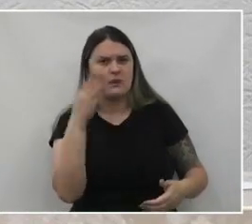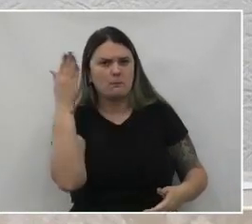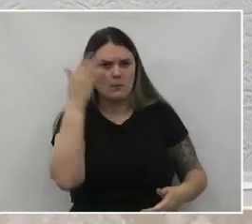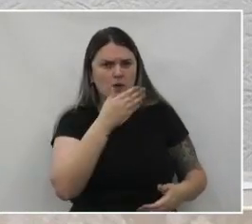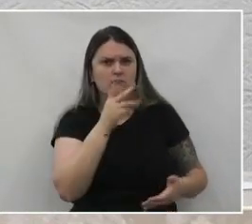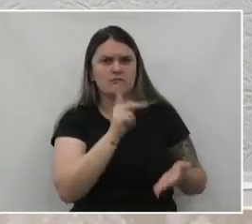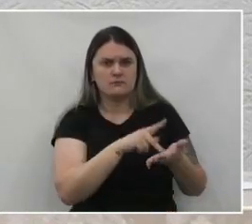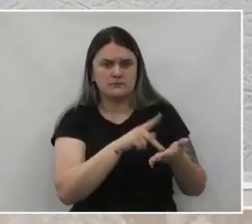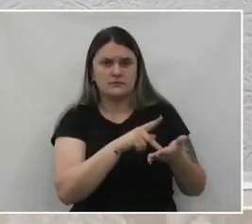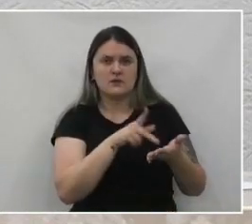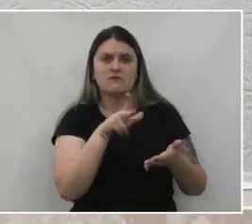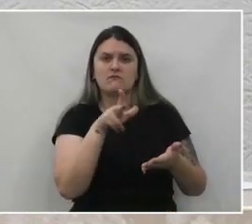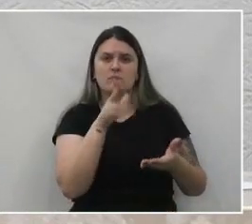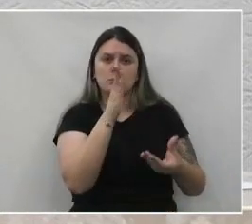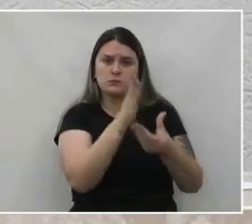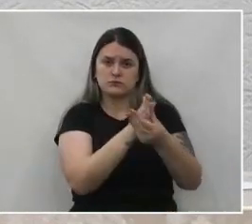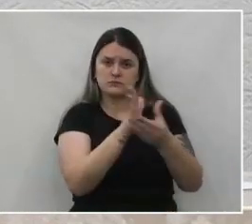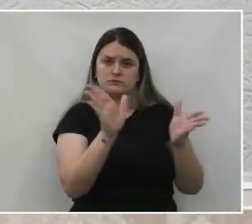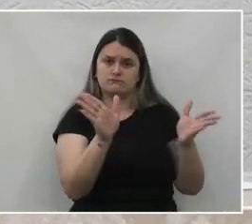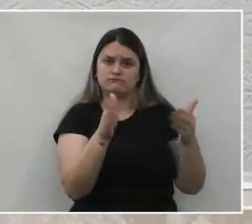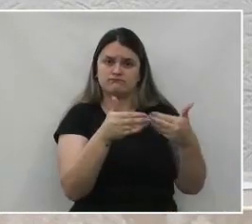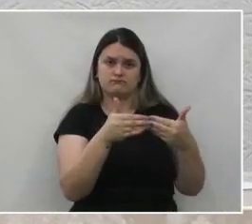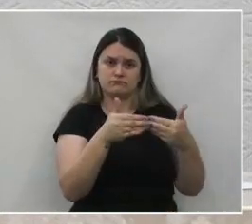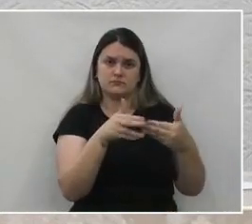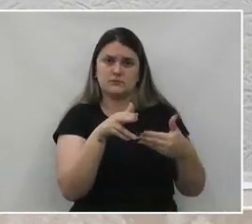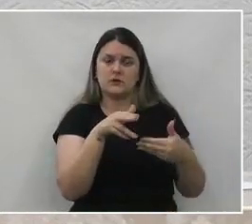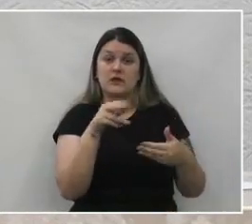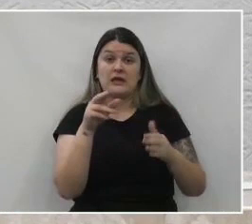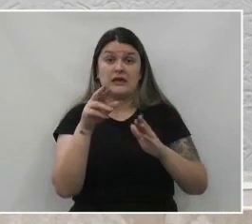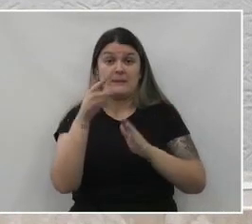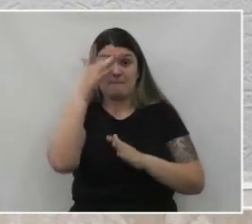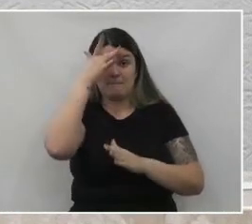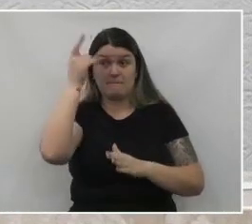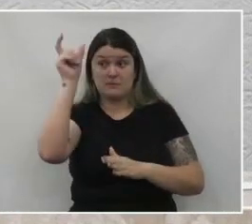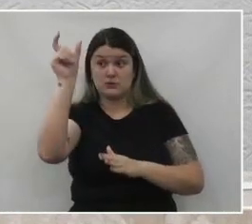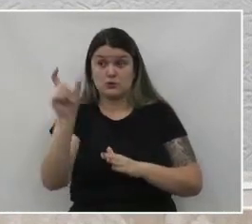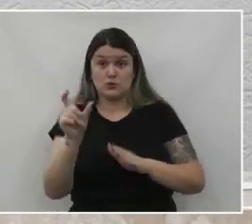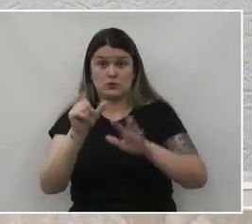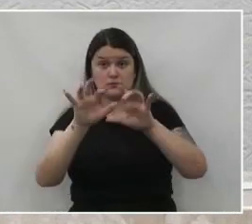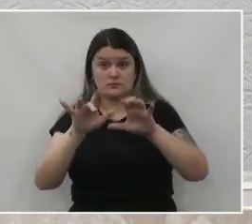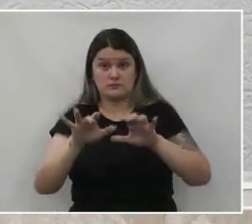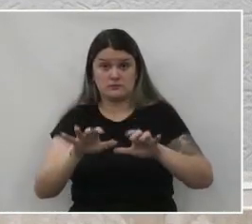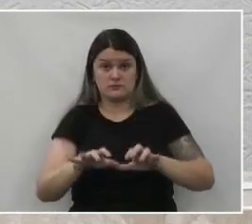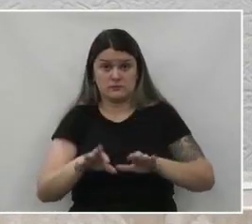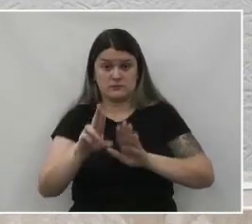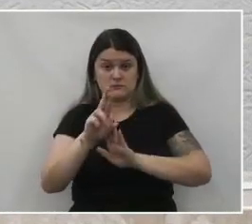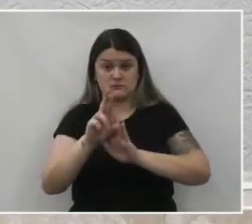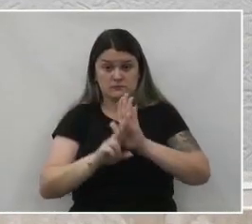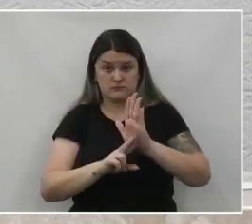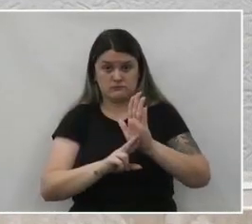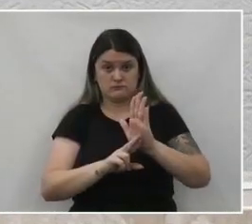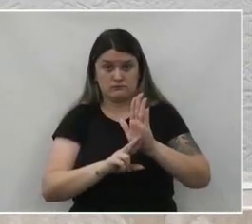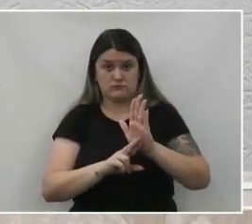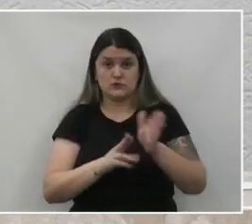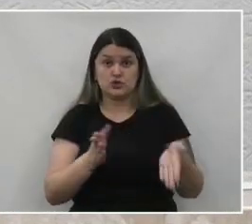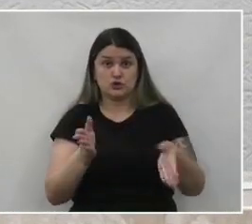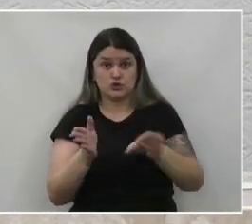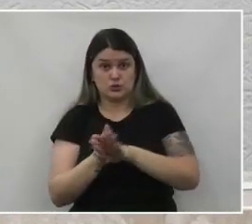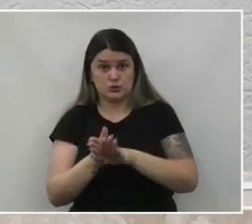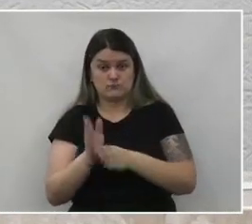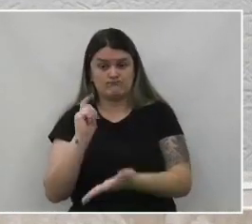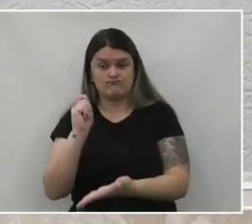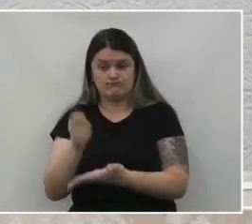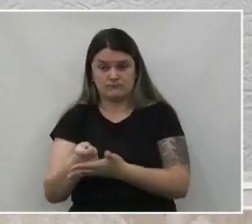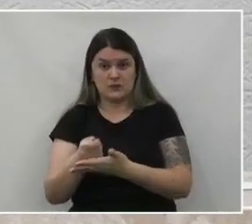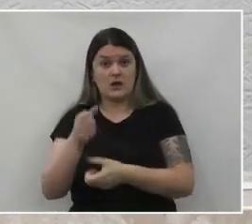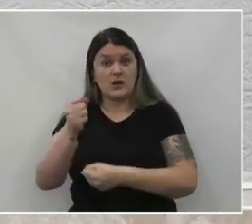o processo será encerrado, mediante despacho do relator. Portanto, conforme relatório recebido do Tribunal de Contas, As